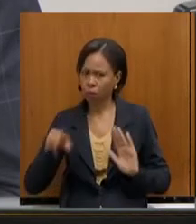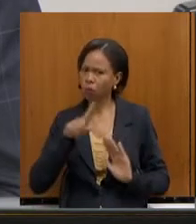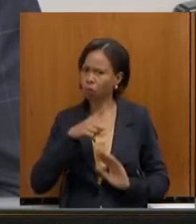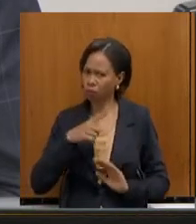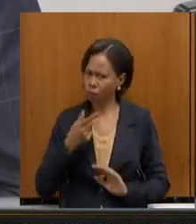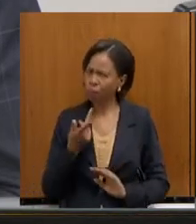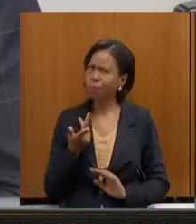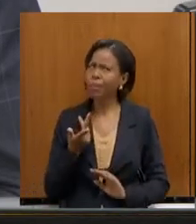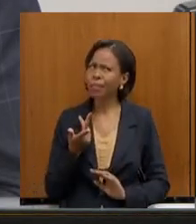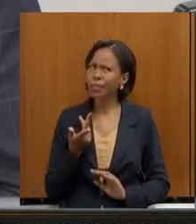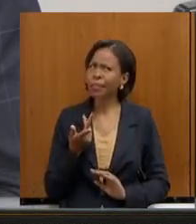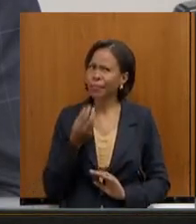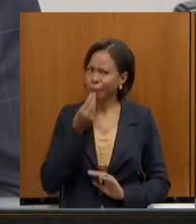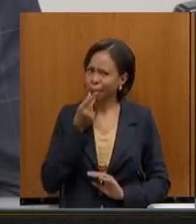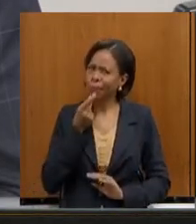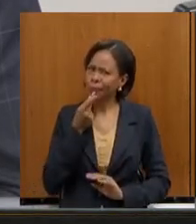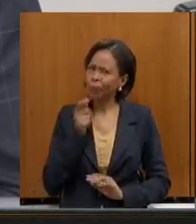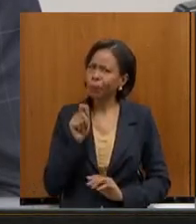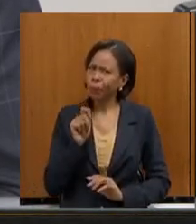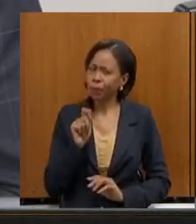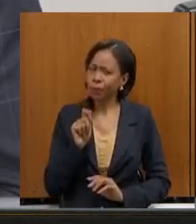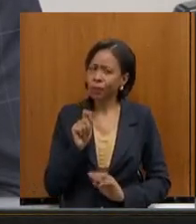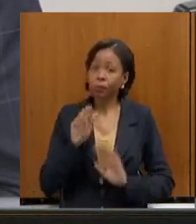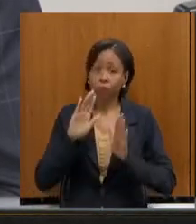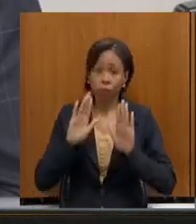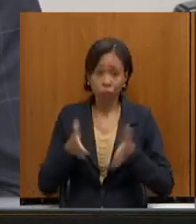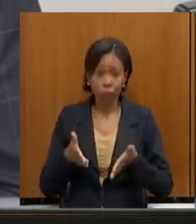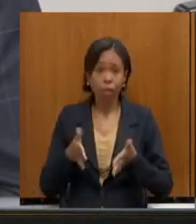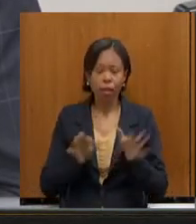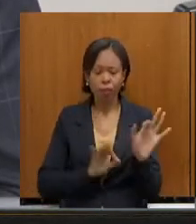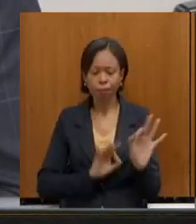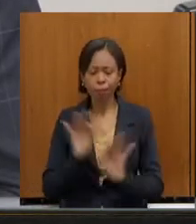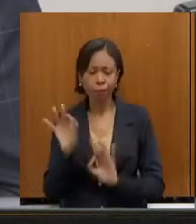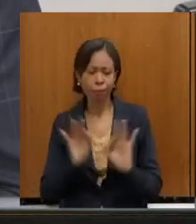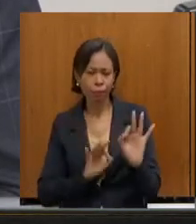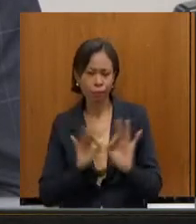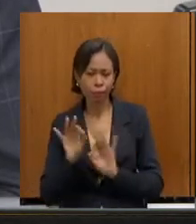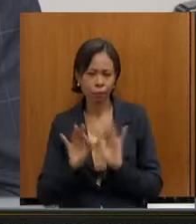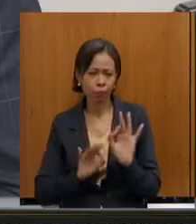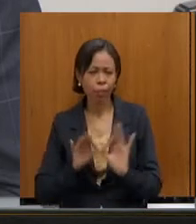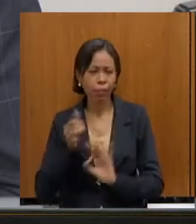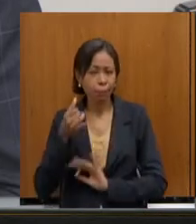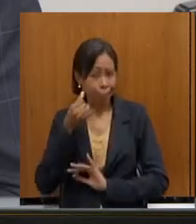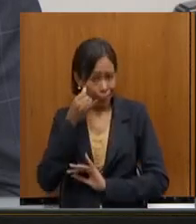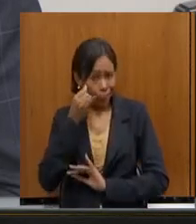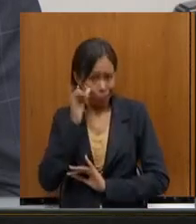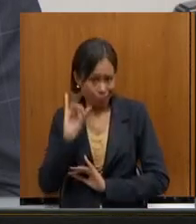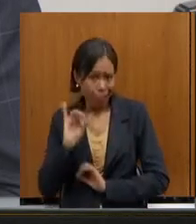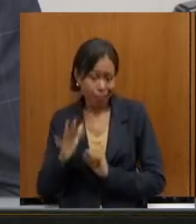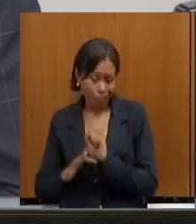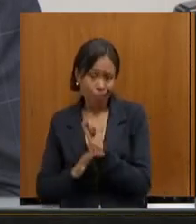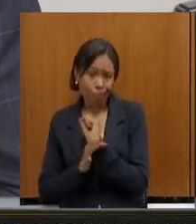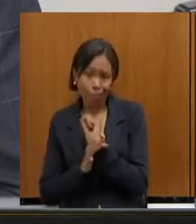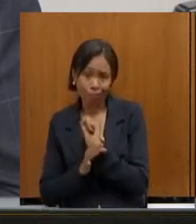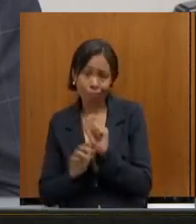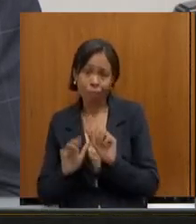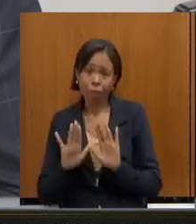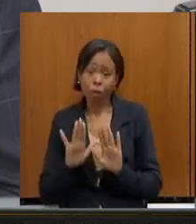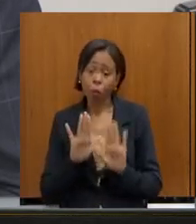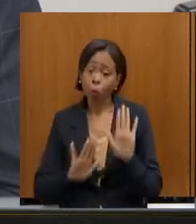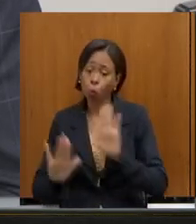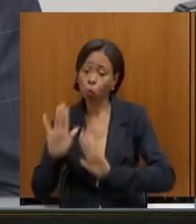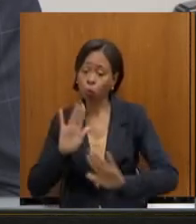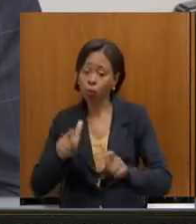o mecanismo de antecipação para que nós possamos aí resguardar o maior número de vidas